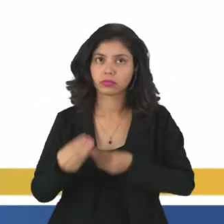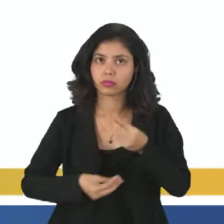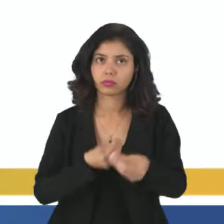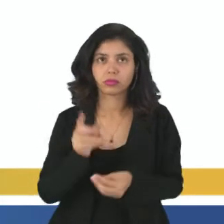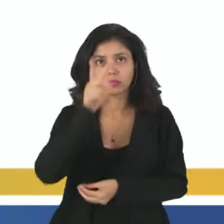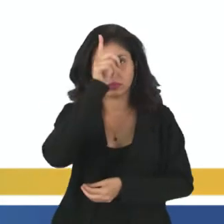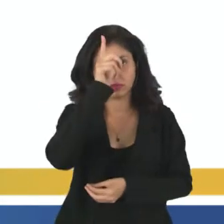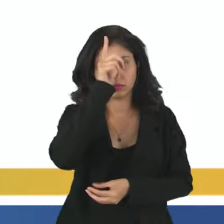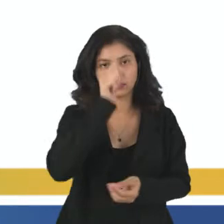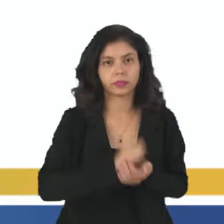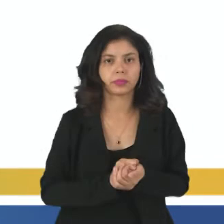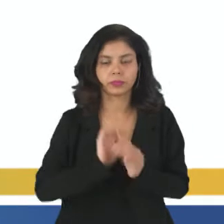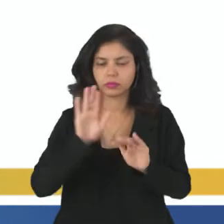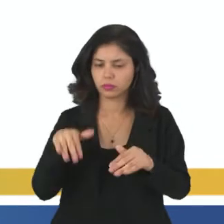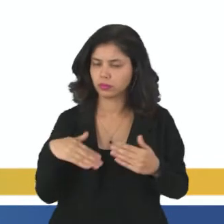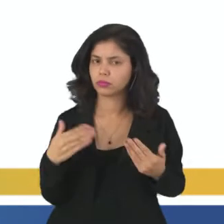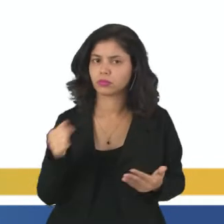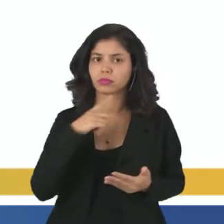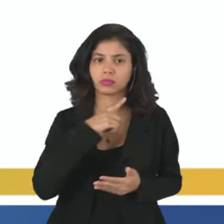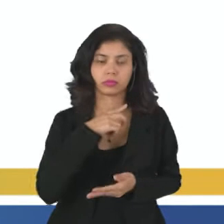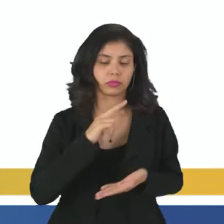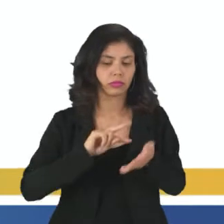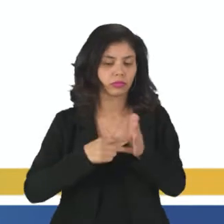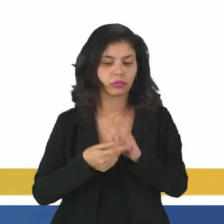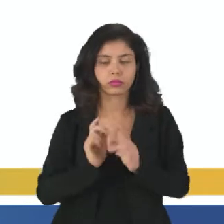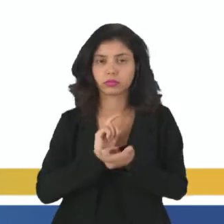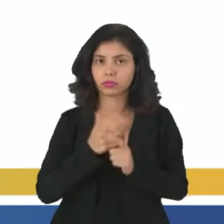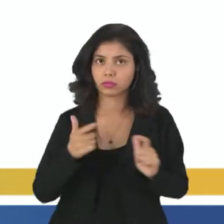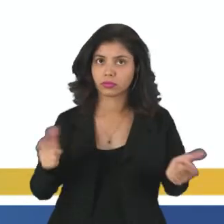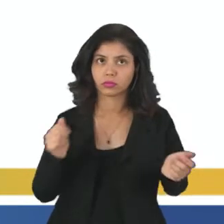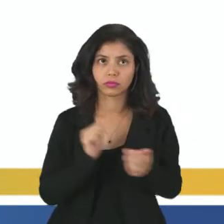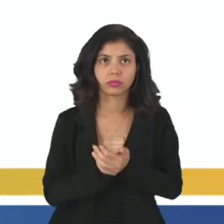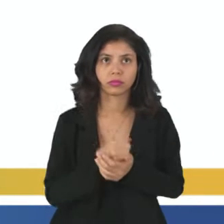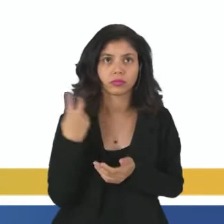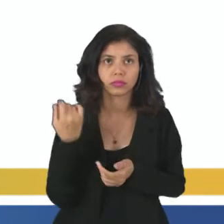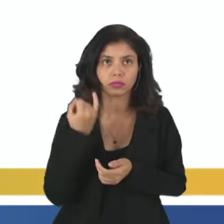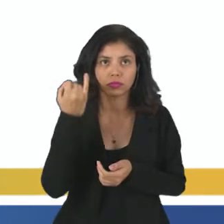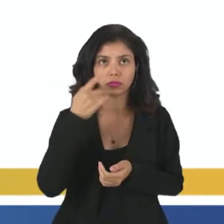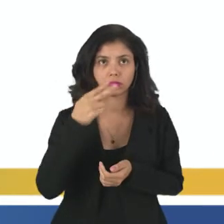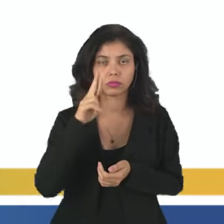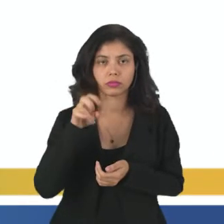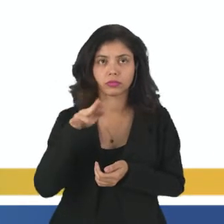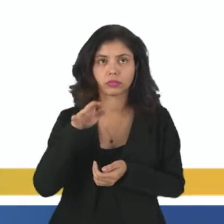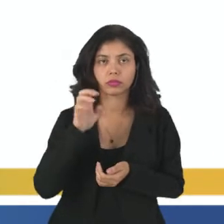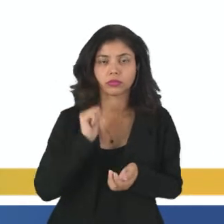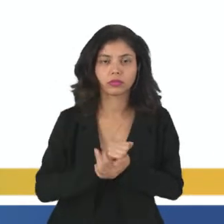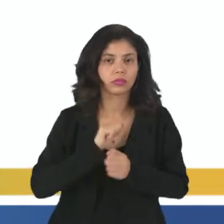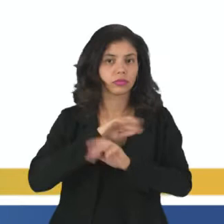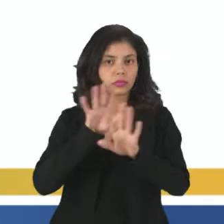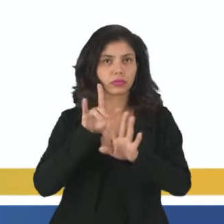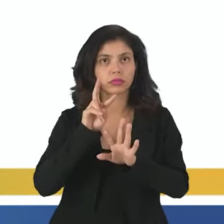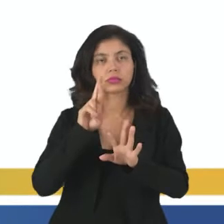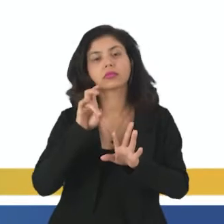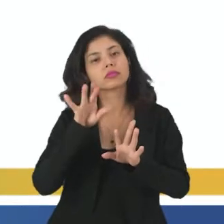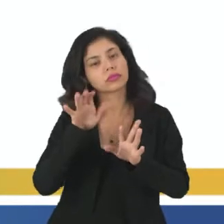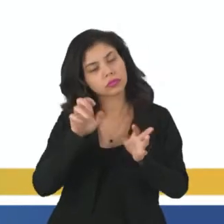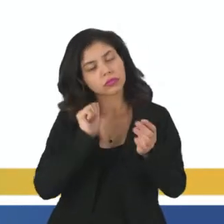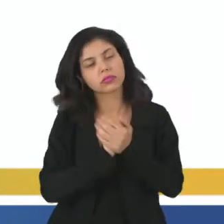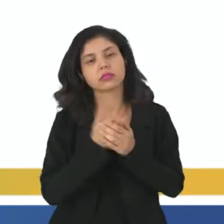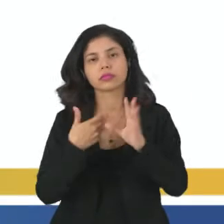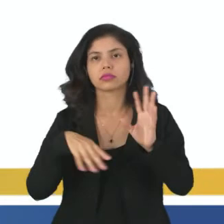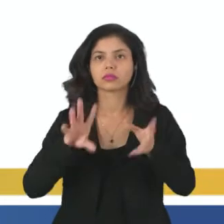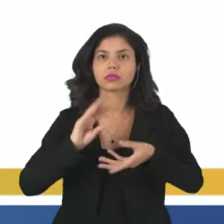qual a religião tinha um significado muito mais pungente. E essa classe, que a gente pode